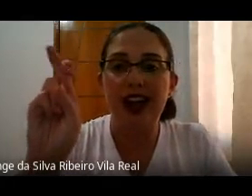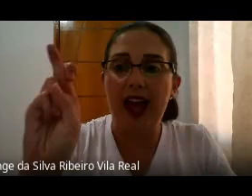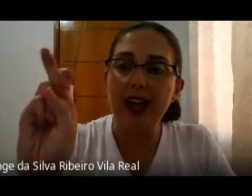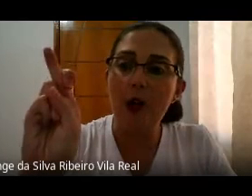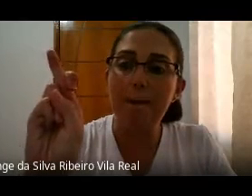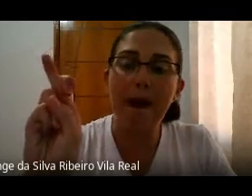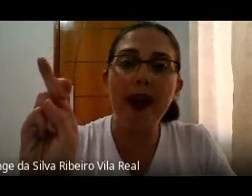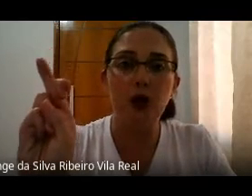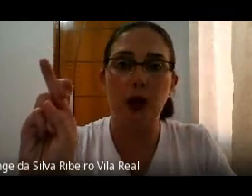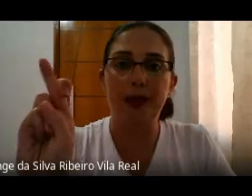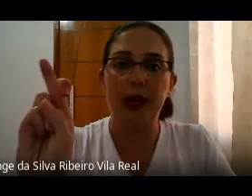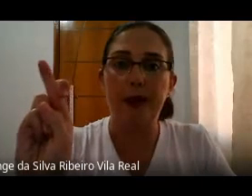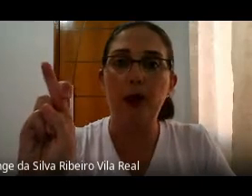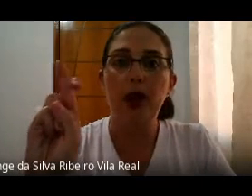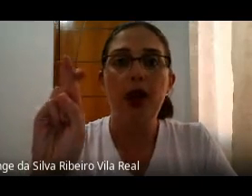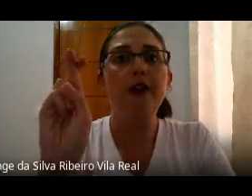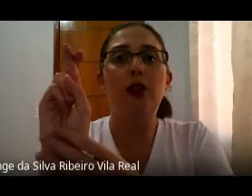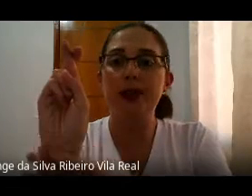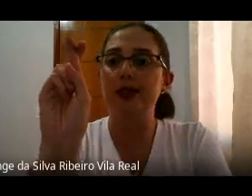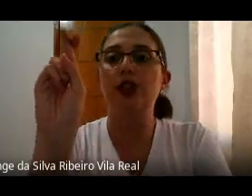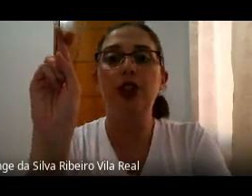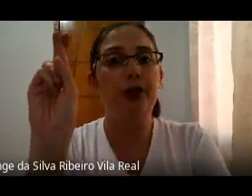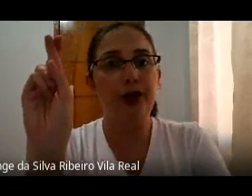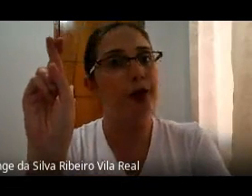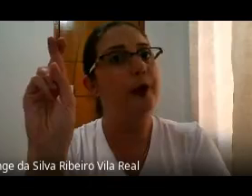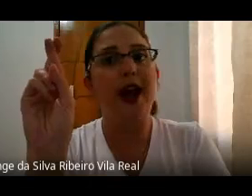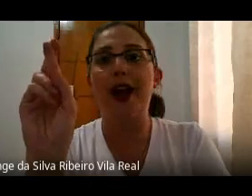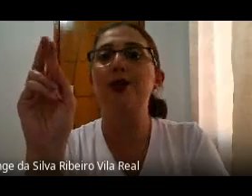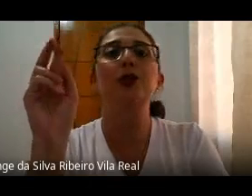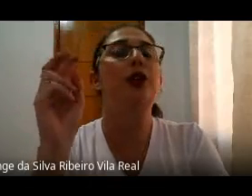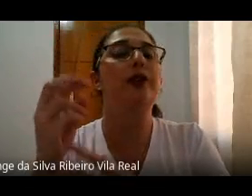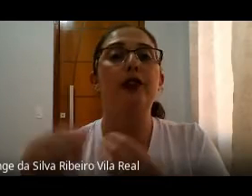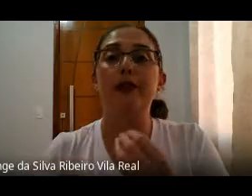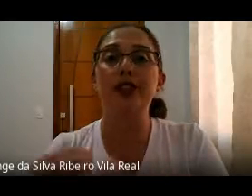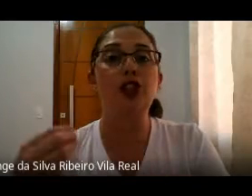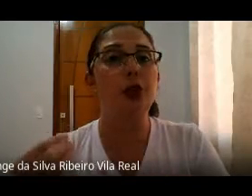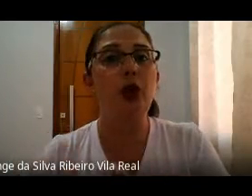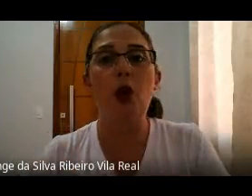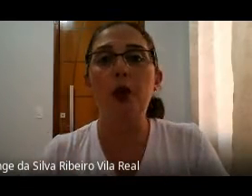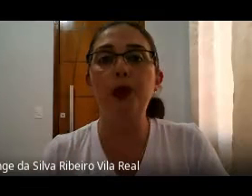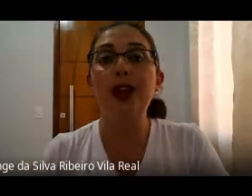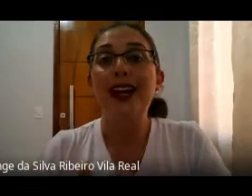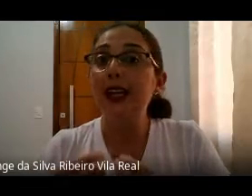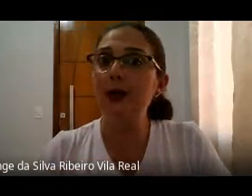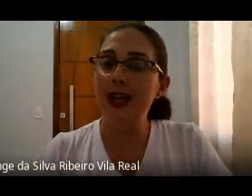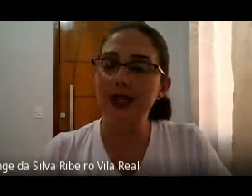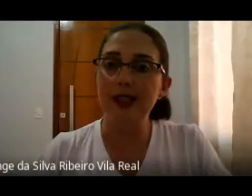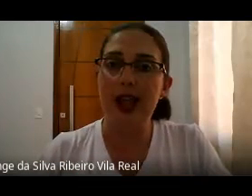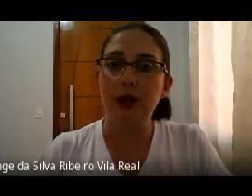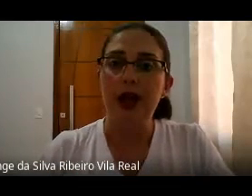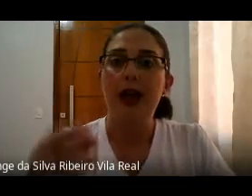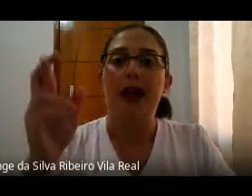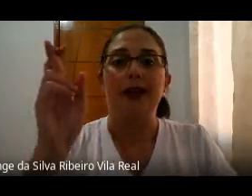exemplo, a letra R e eu aperto a minha mão, eu vou começar a sentir dor no meu braço, eu vou sentir um incômodo, e não